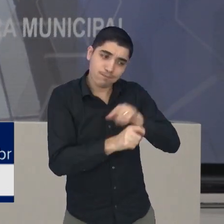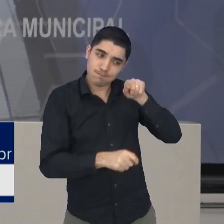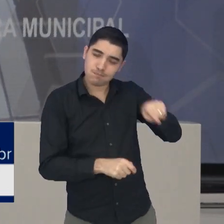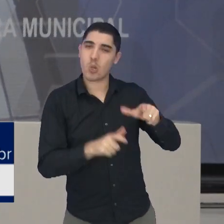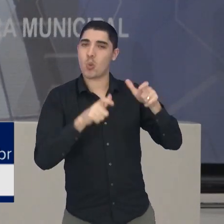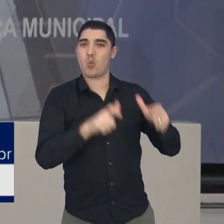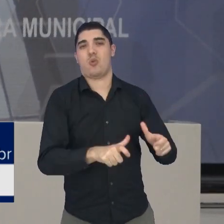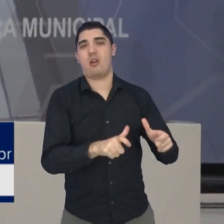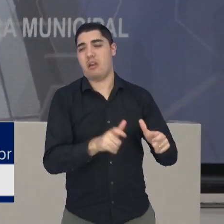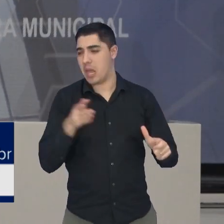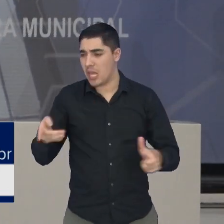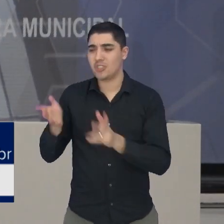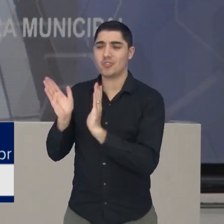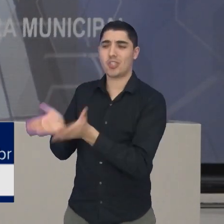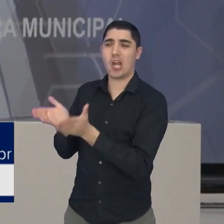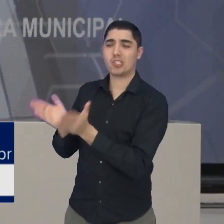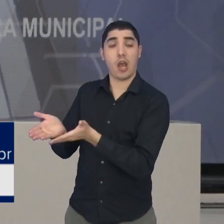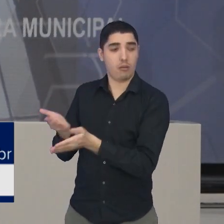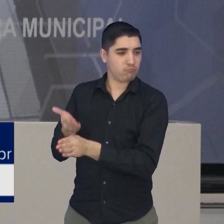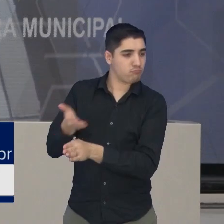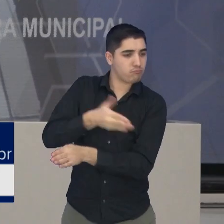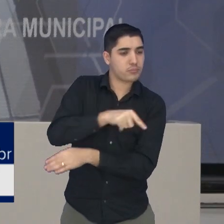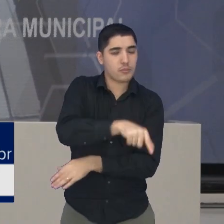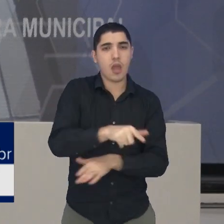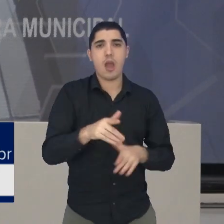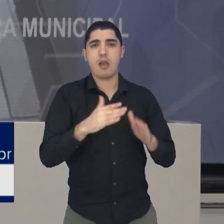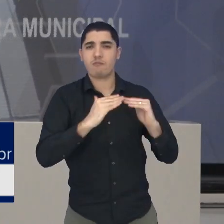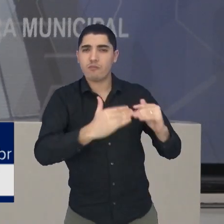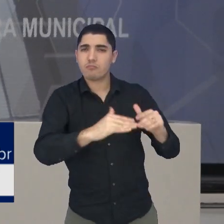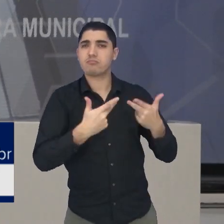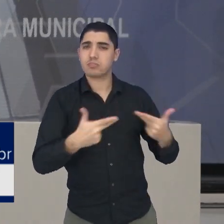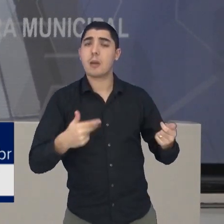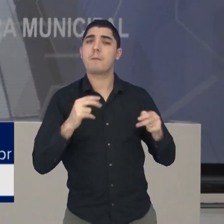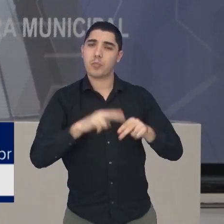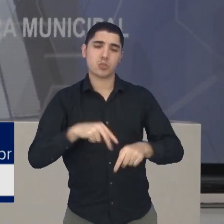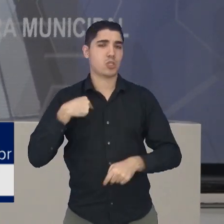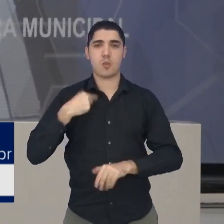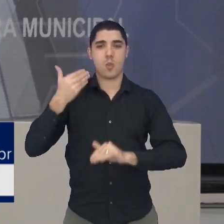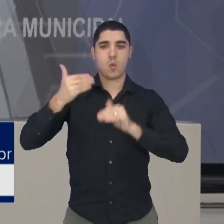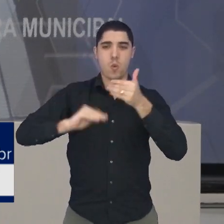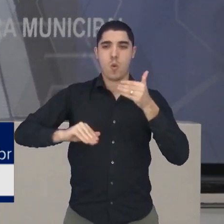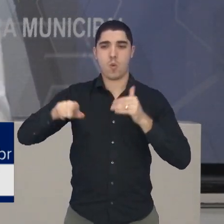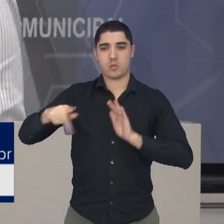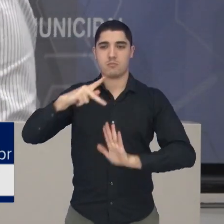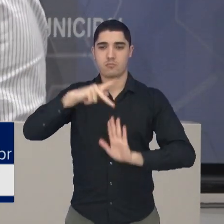isso, por esses apontamentos, que hoje também nós votaremos contrário a este projeto.